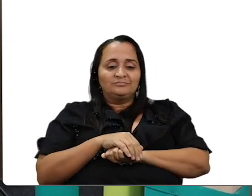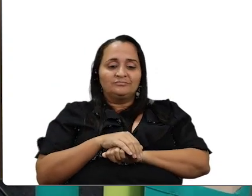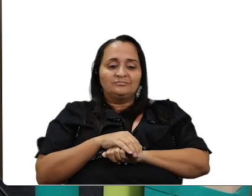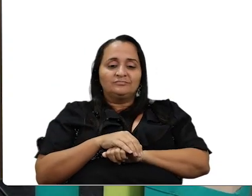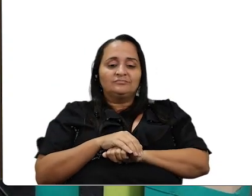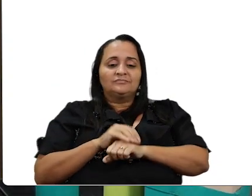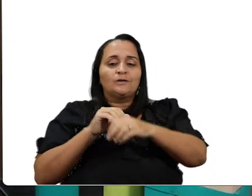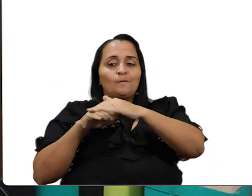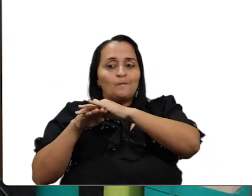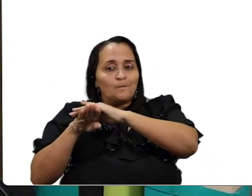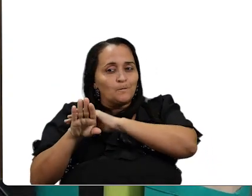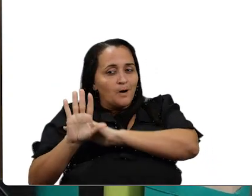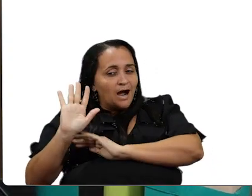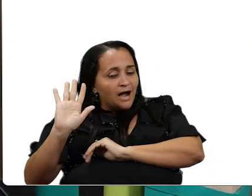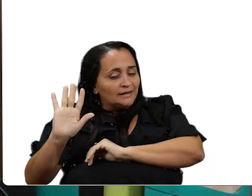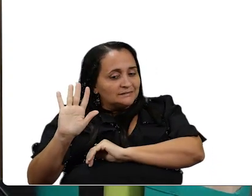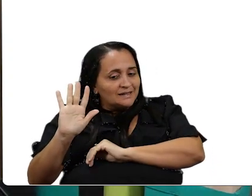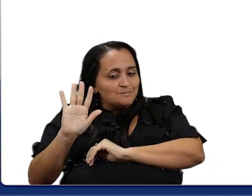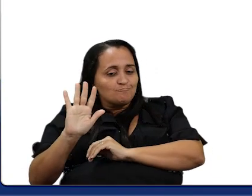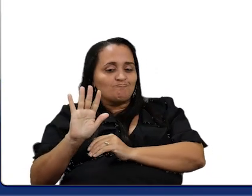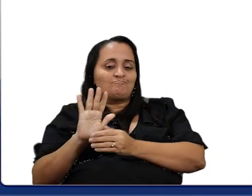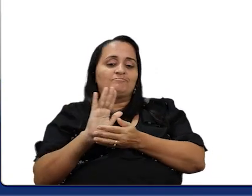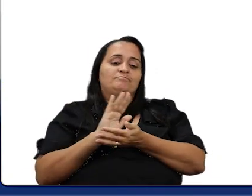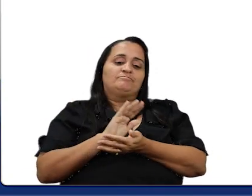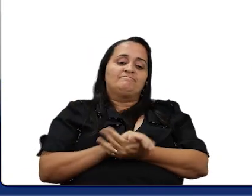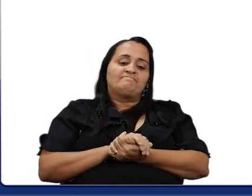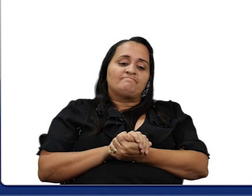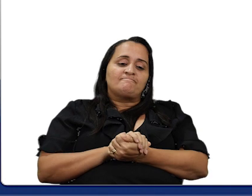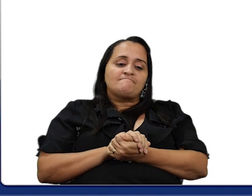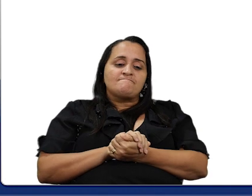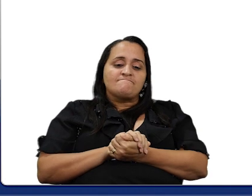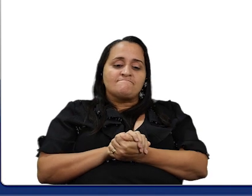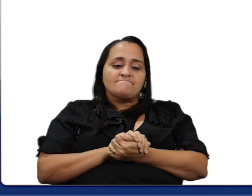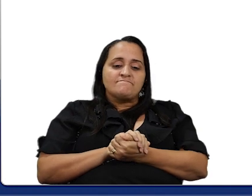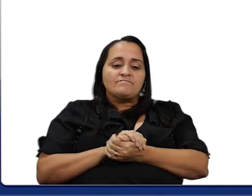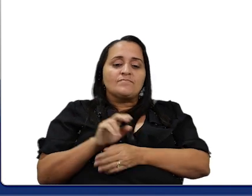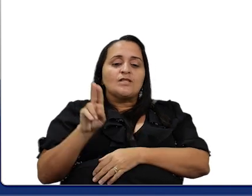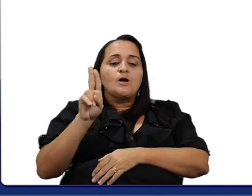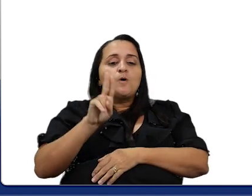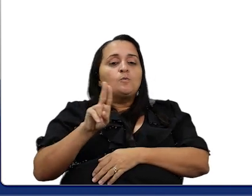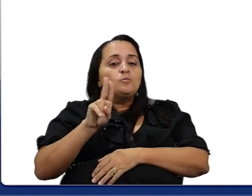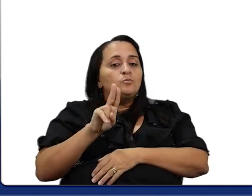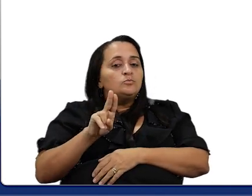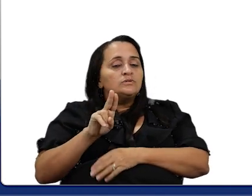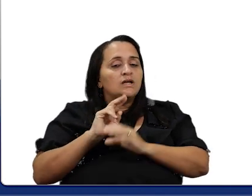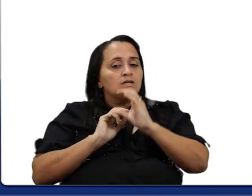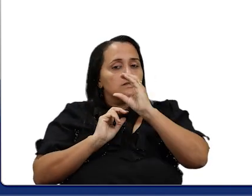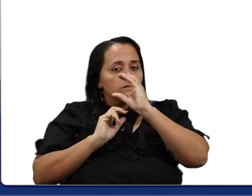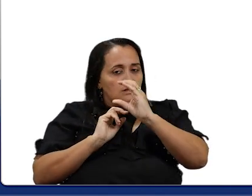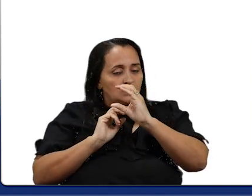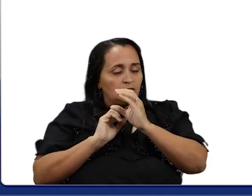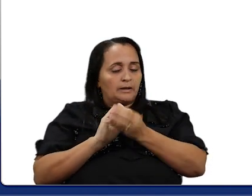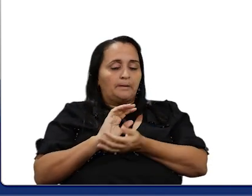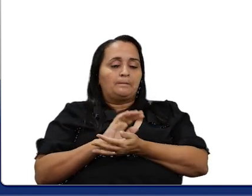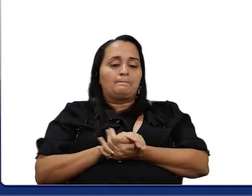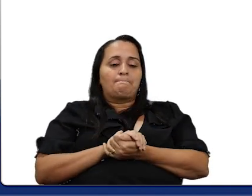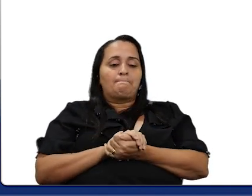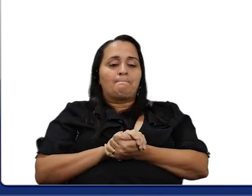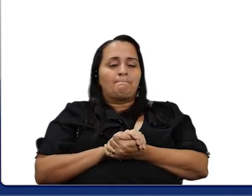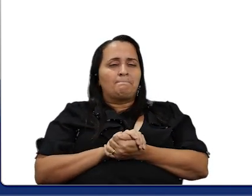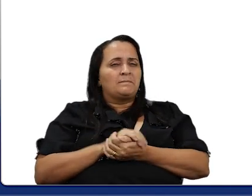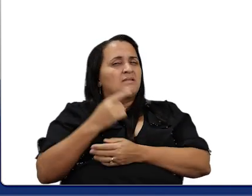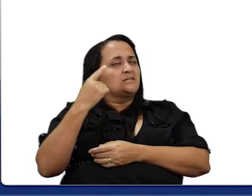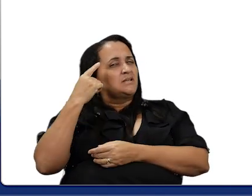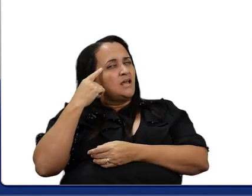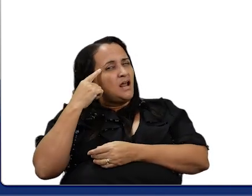Então, guarda ela aí na sua caixinha, deixa ela quietinha. Vamos usar a letra C, jogar. Será